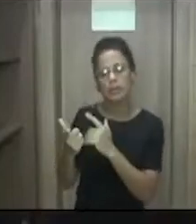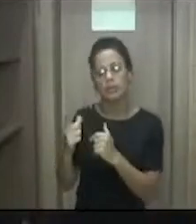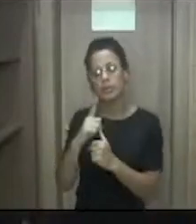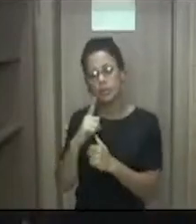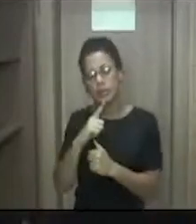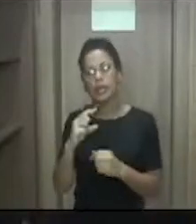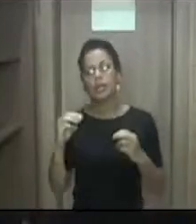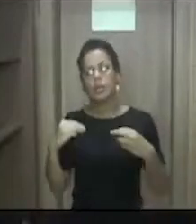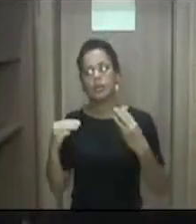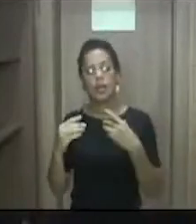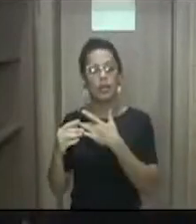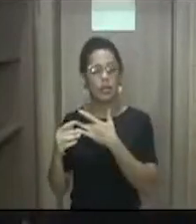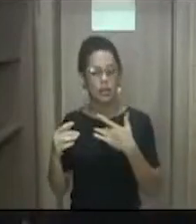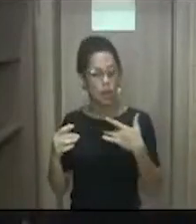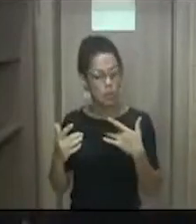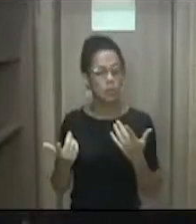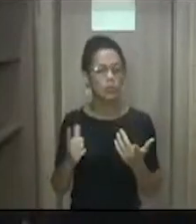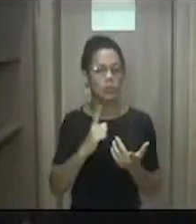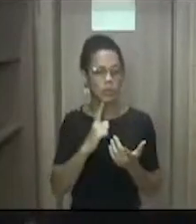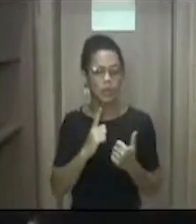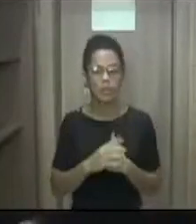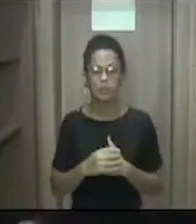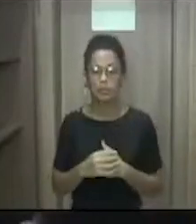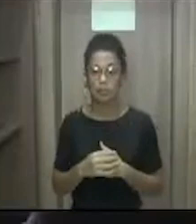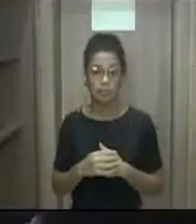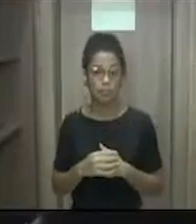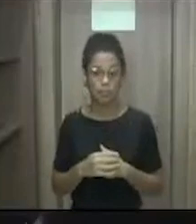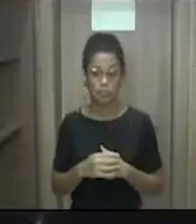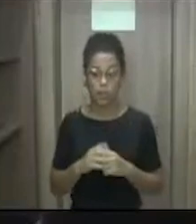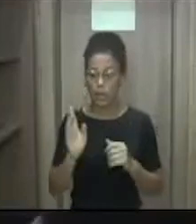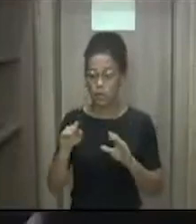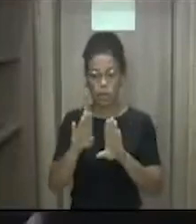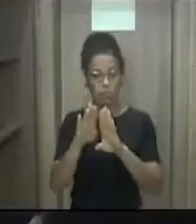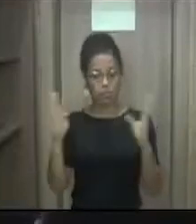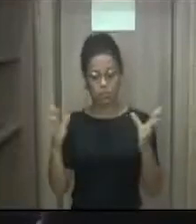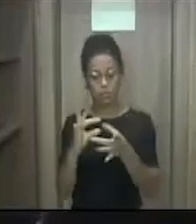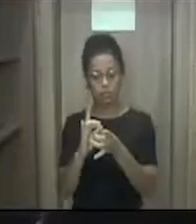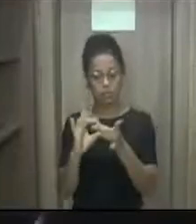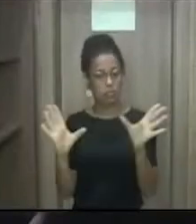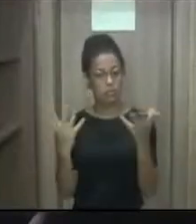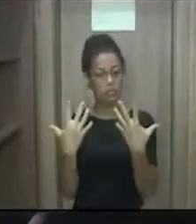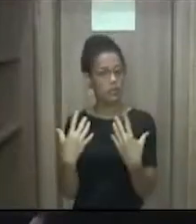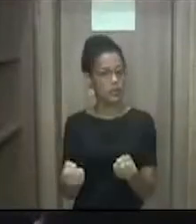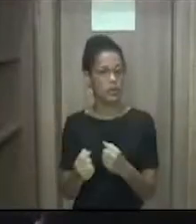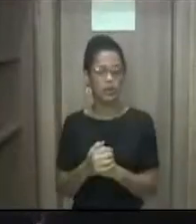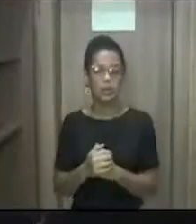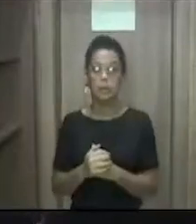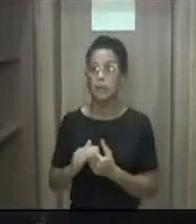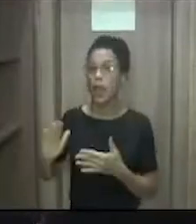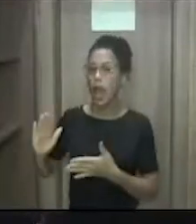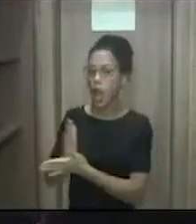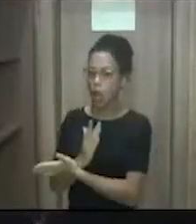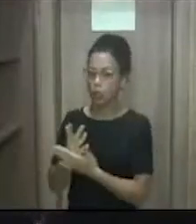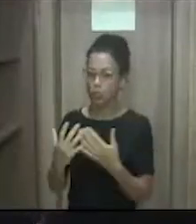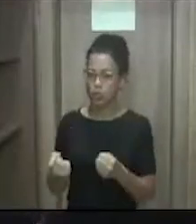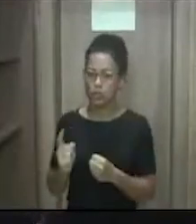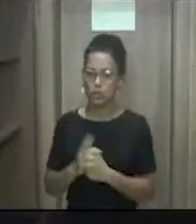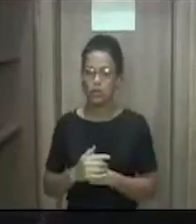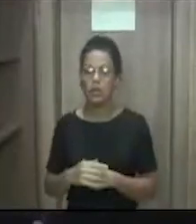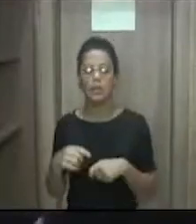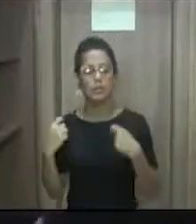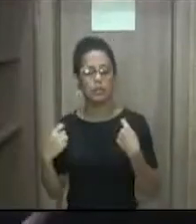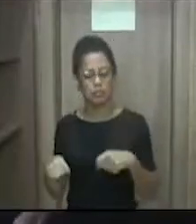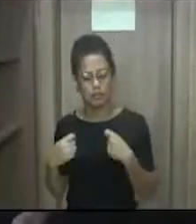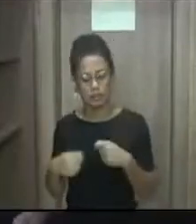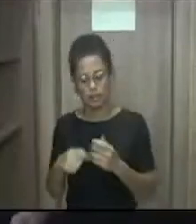pelo Ministério da Saúde e tal. Já abri as portas, outros não, outros a gente teve que fazer, inclusive, emenda no Comitê